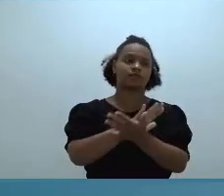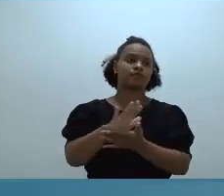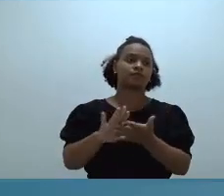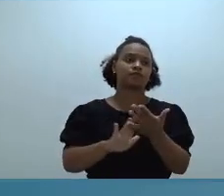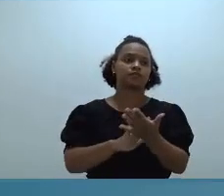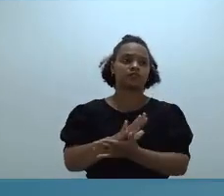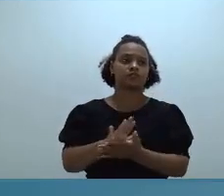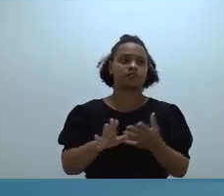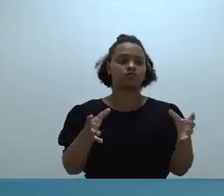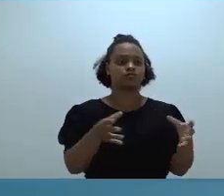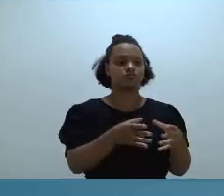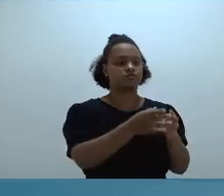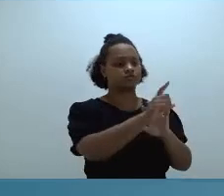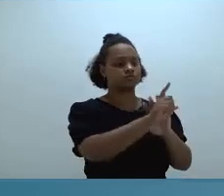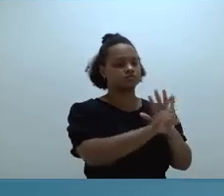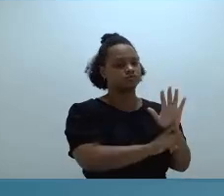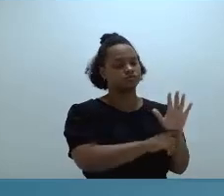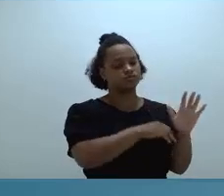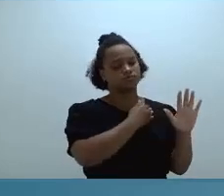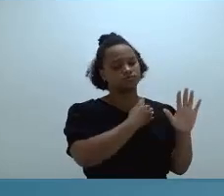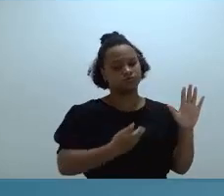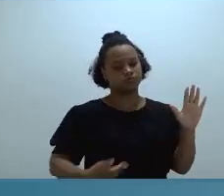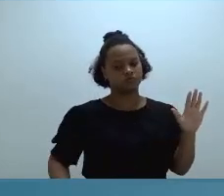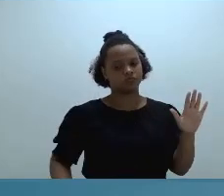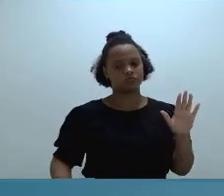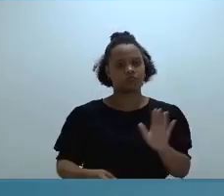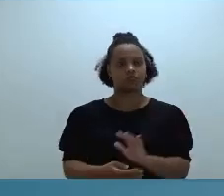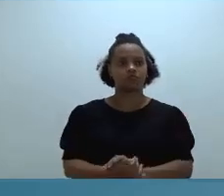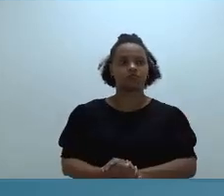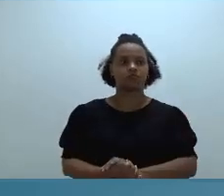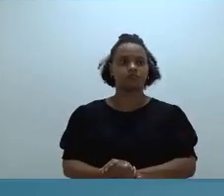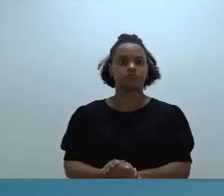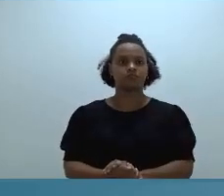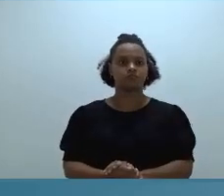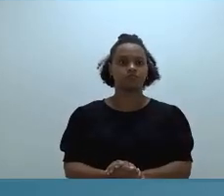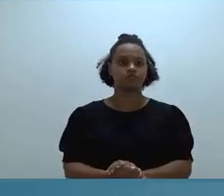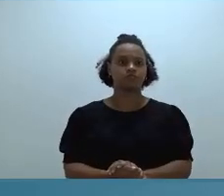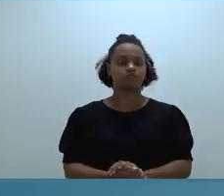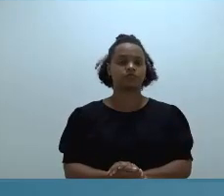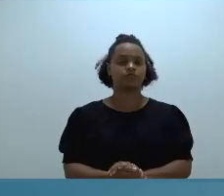para que essa demanda venha